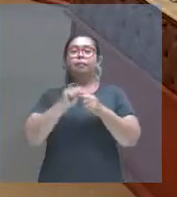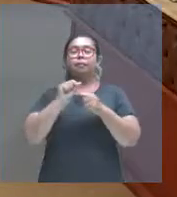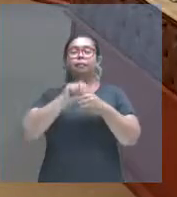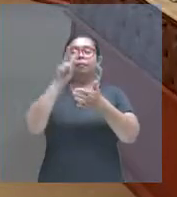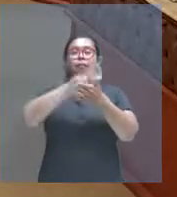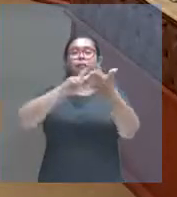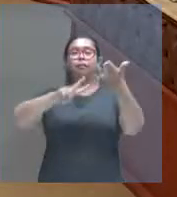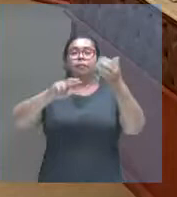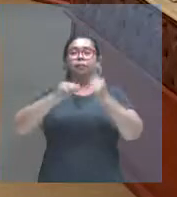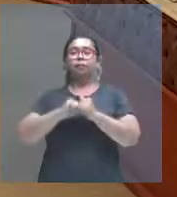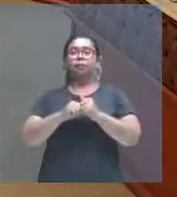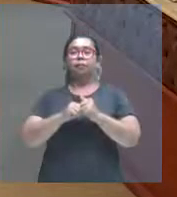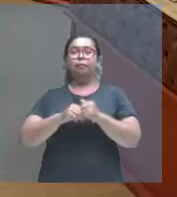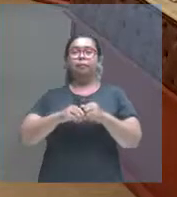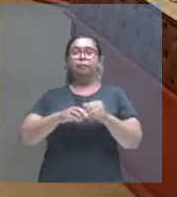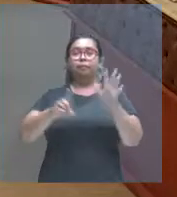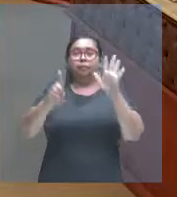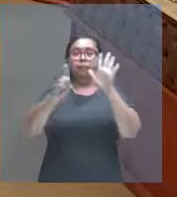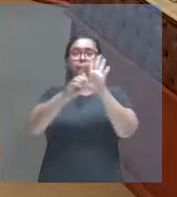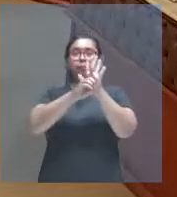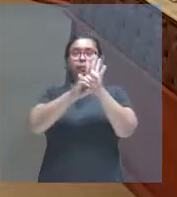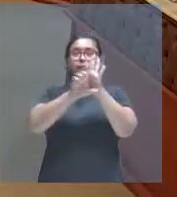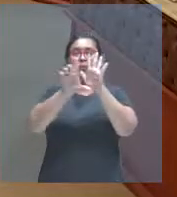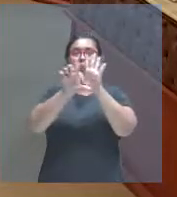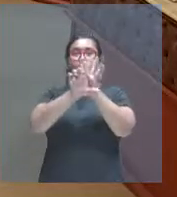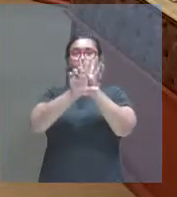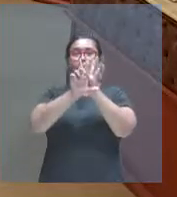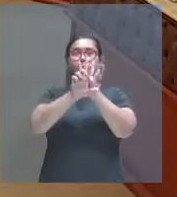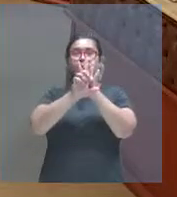proceda a leitura do decreto legislativo número